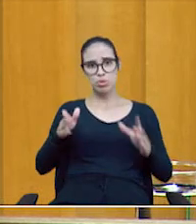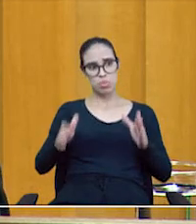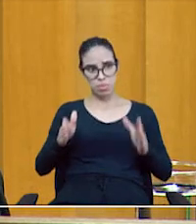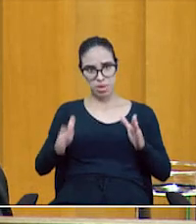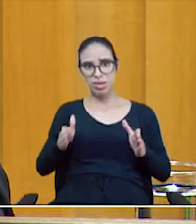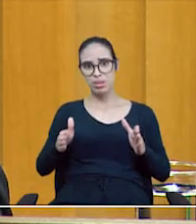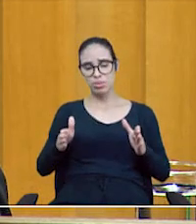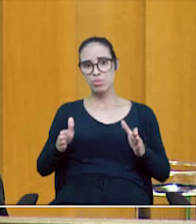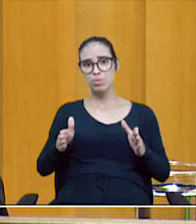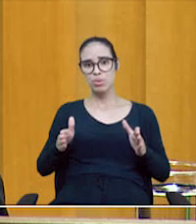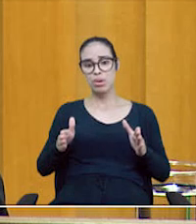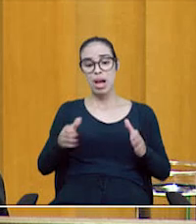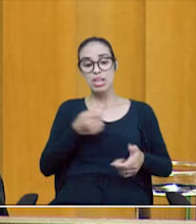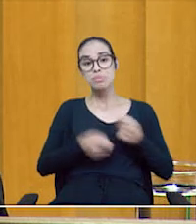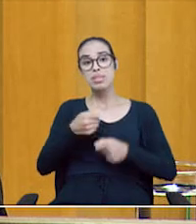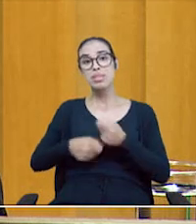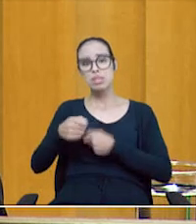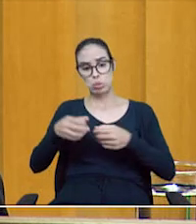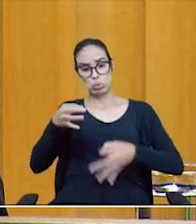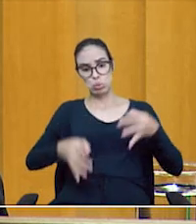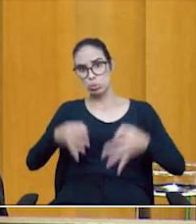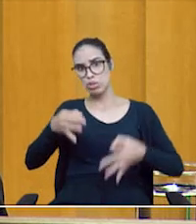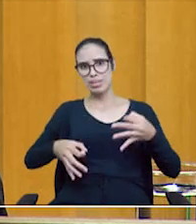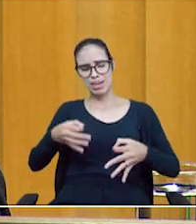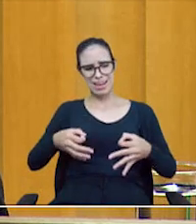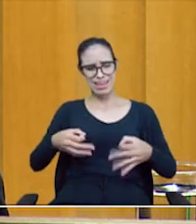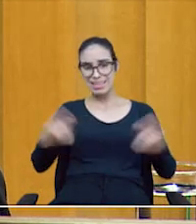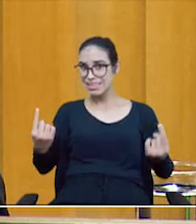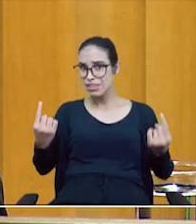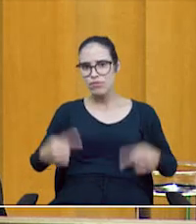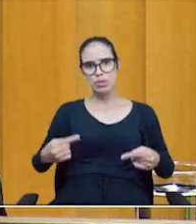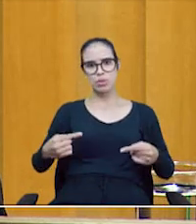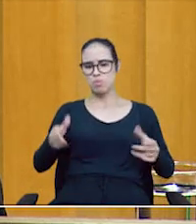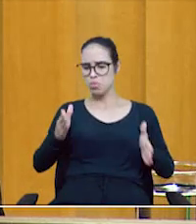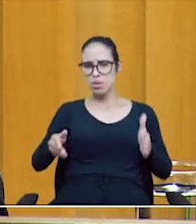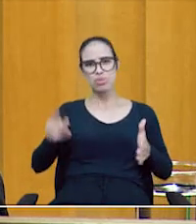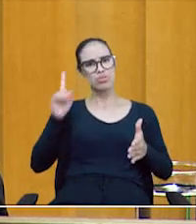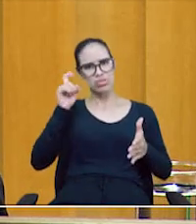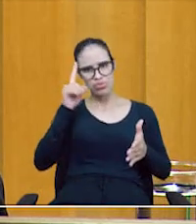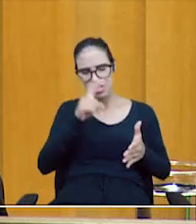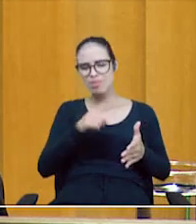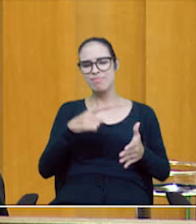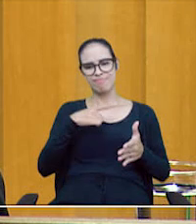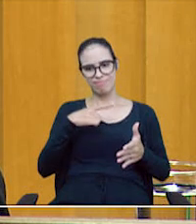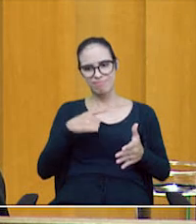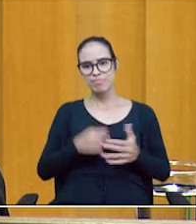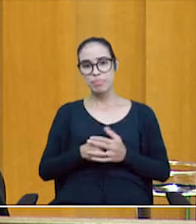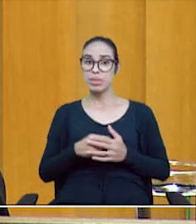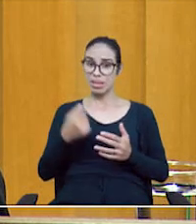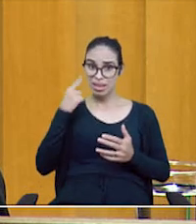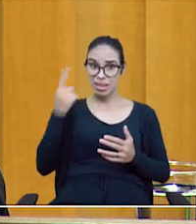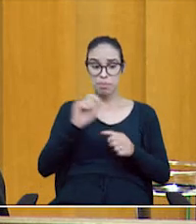pública judiciária, desafios tão monumentais como nós estamos agora neste momento. Tivemos, obviamente, a pandemia.